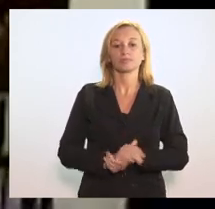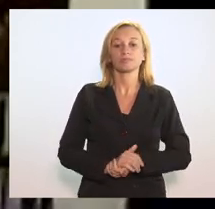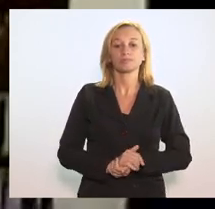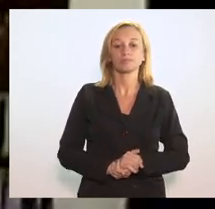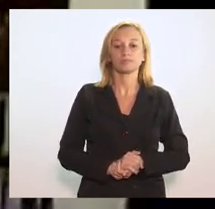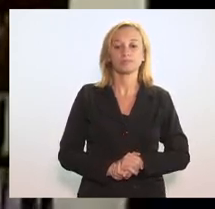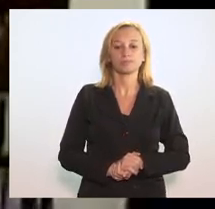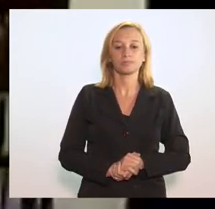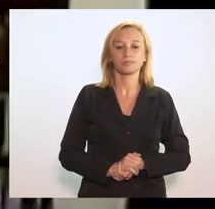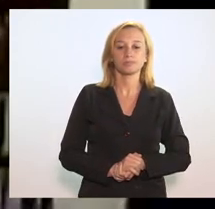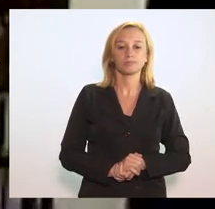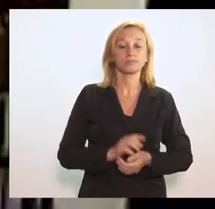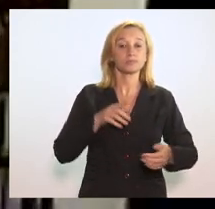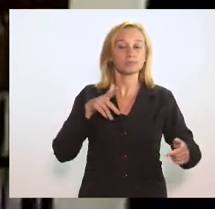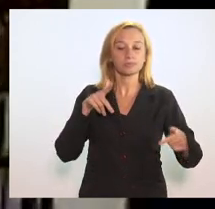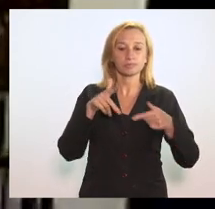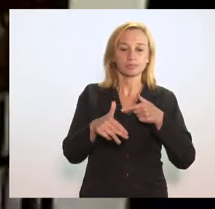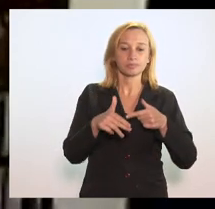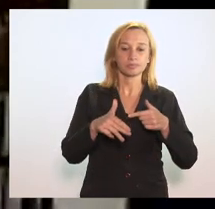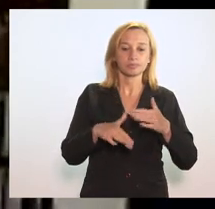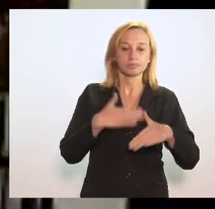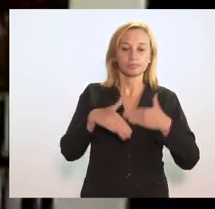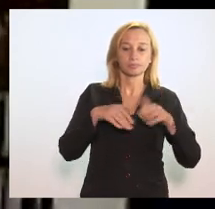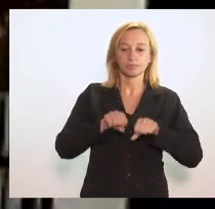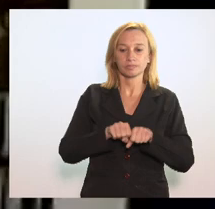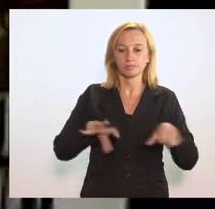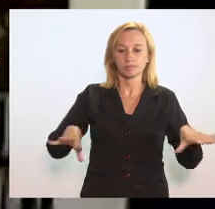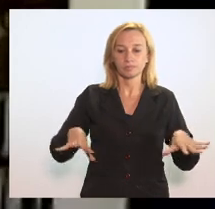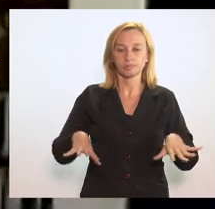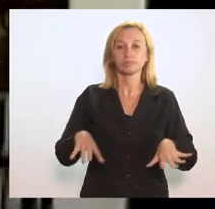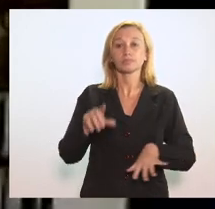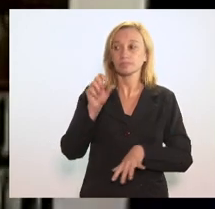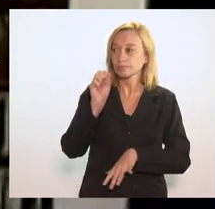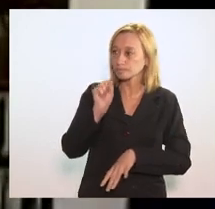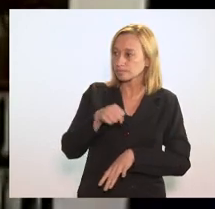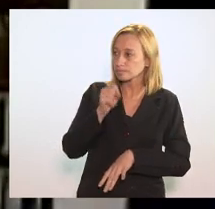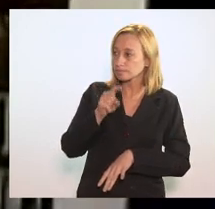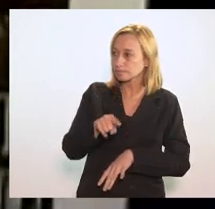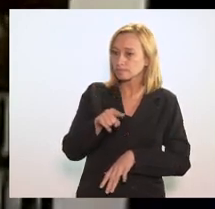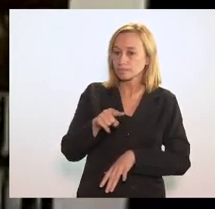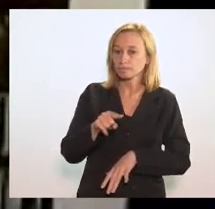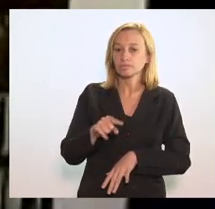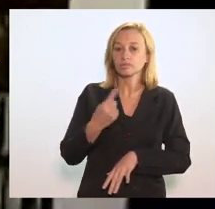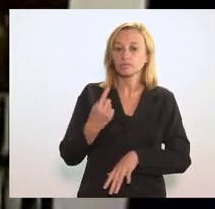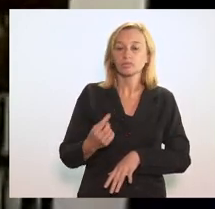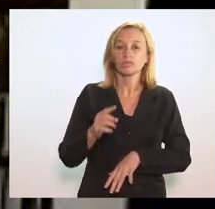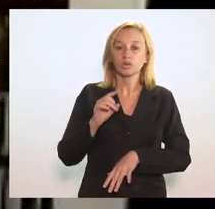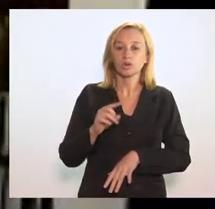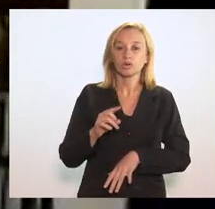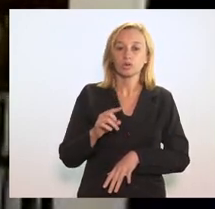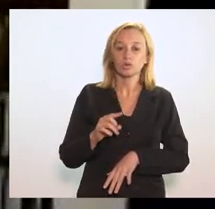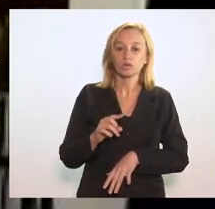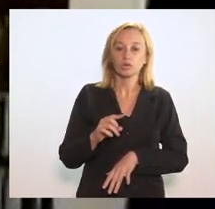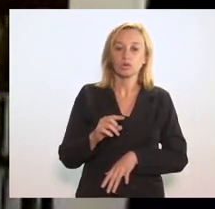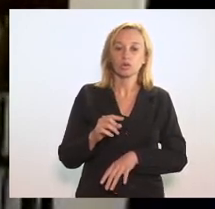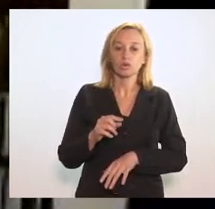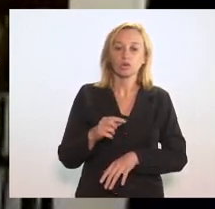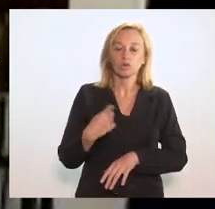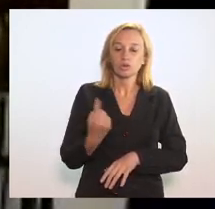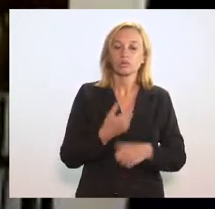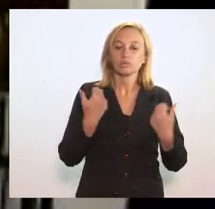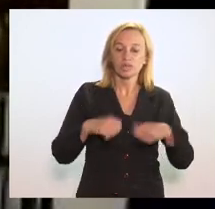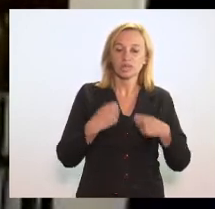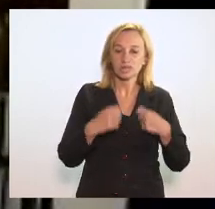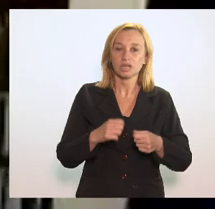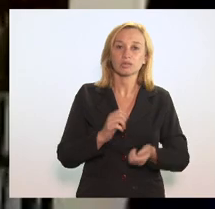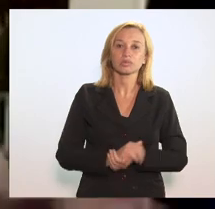ela e impedir o avanço da pandemia. Isto daí é a única forma que a gente